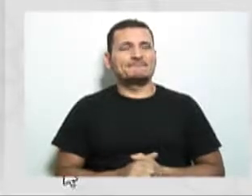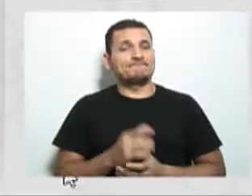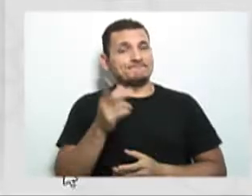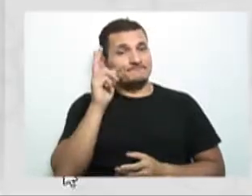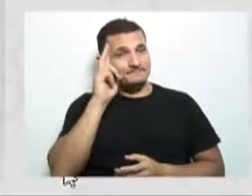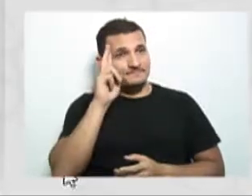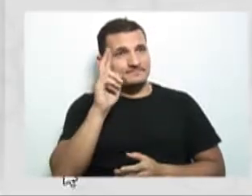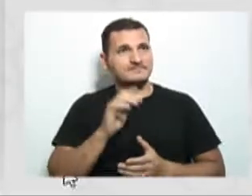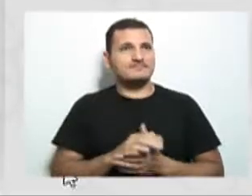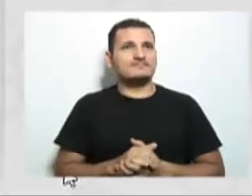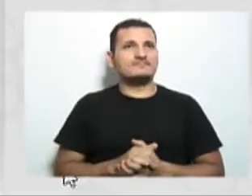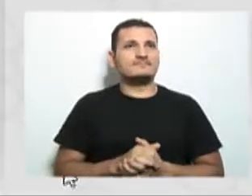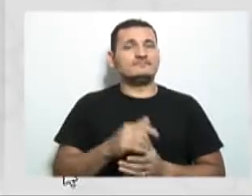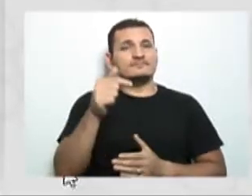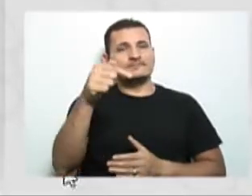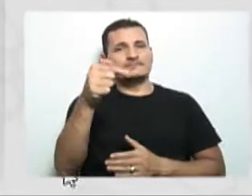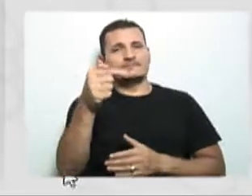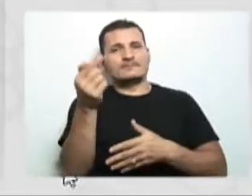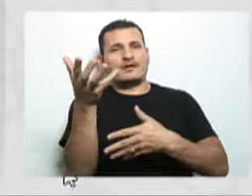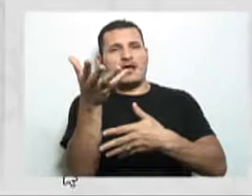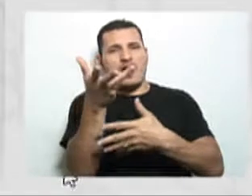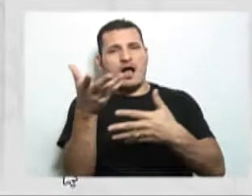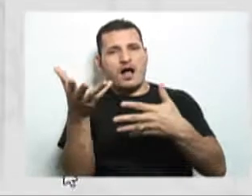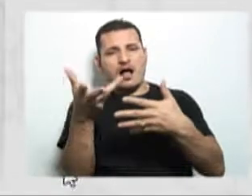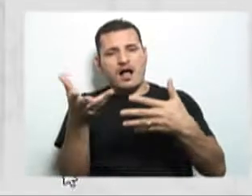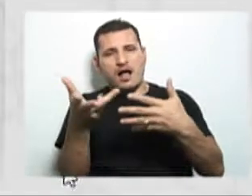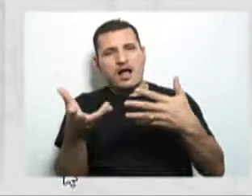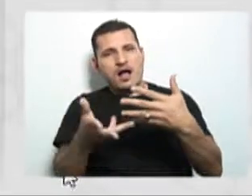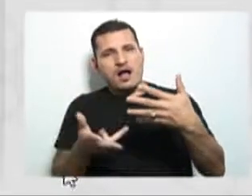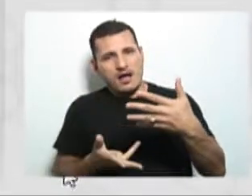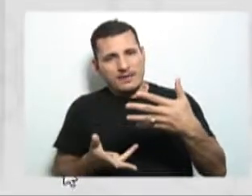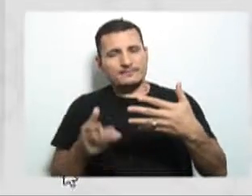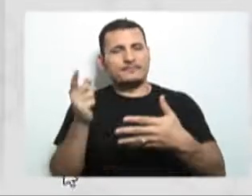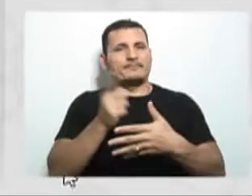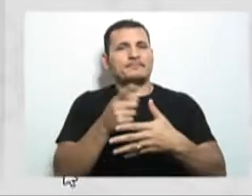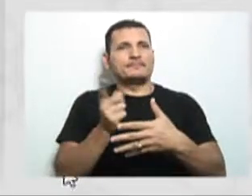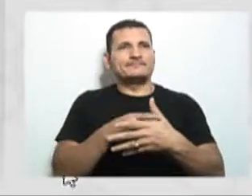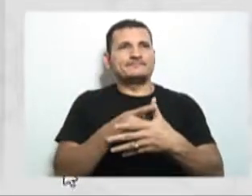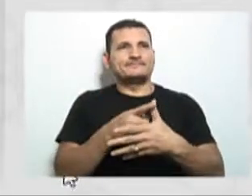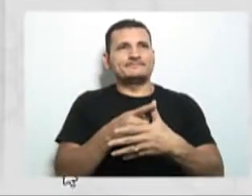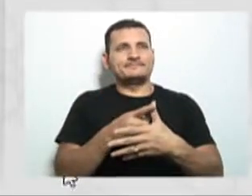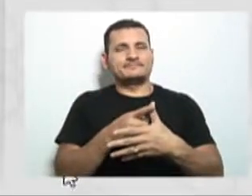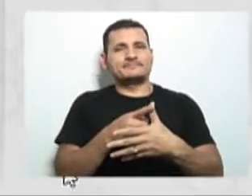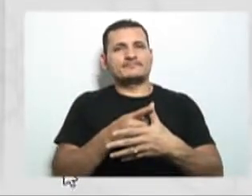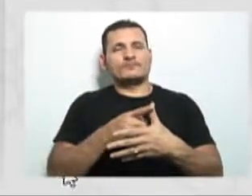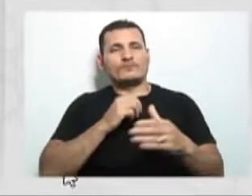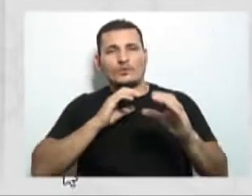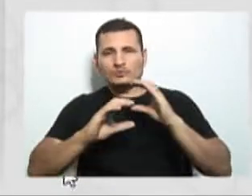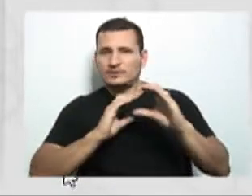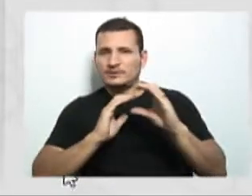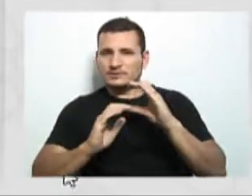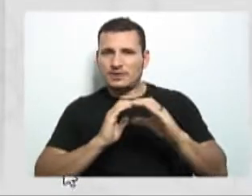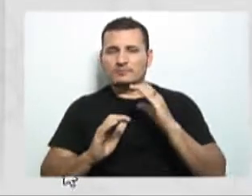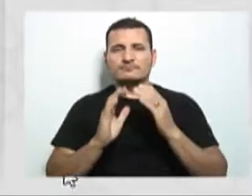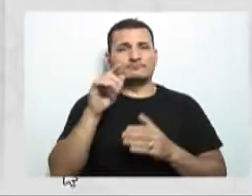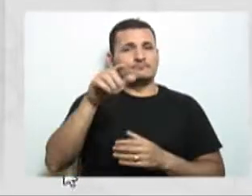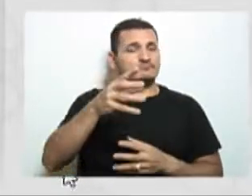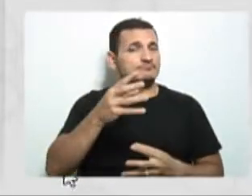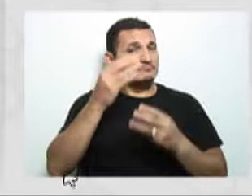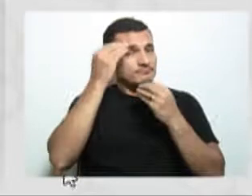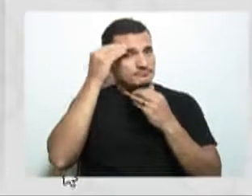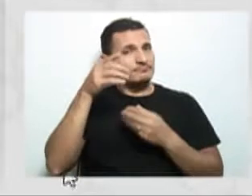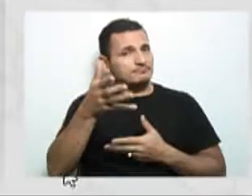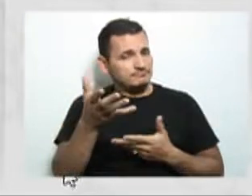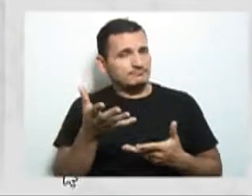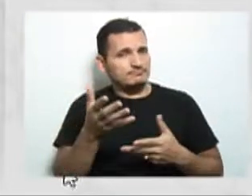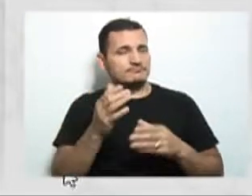daí? 7 habilidades comportamentais. Primeira, comunicação, grava isso daí. Eu sei que você estudou,